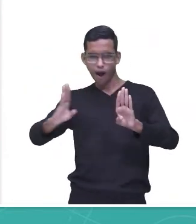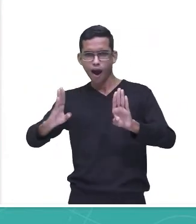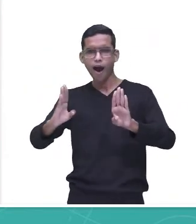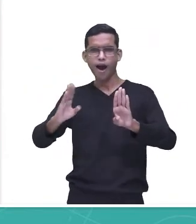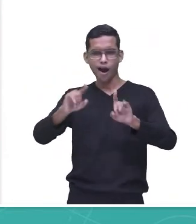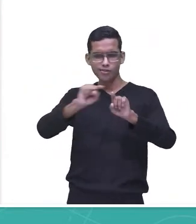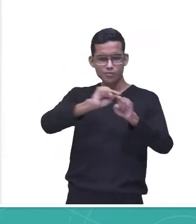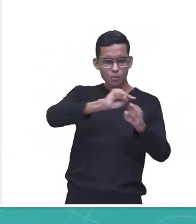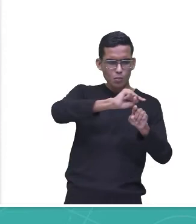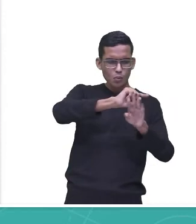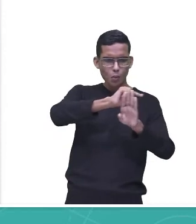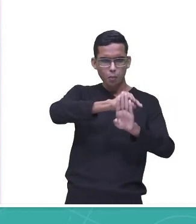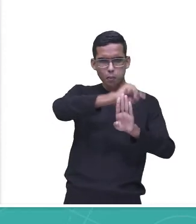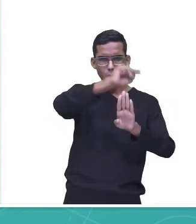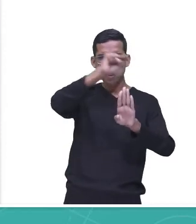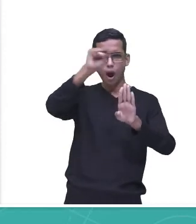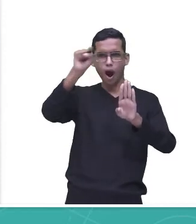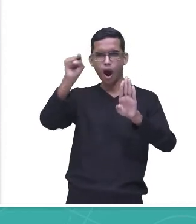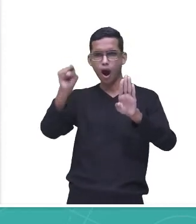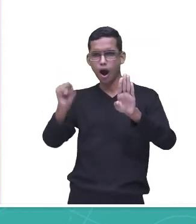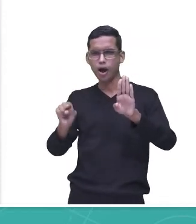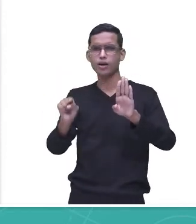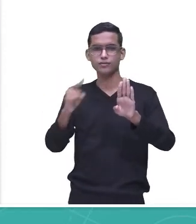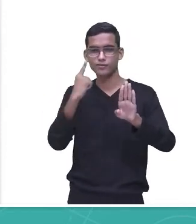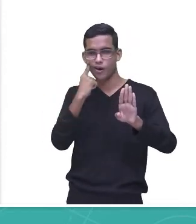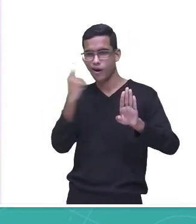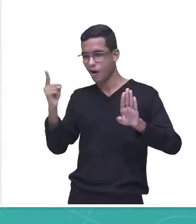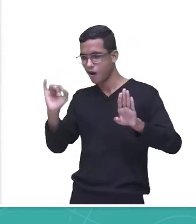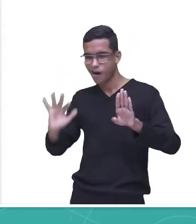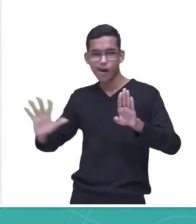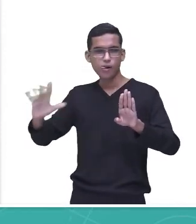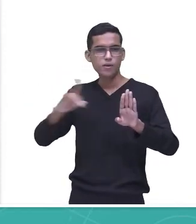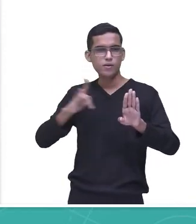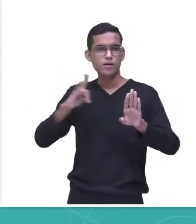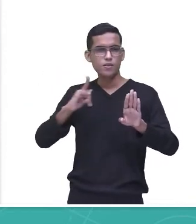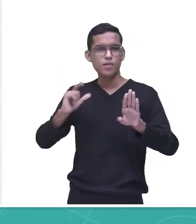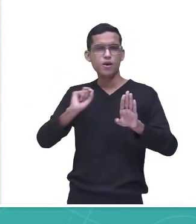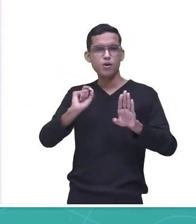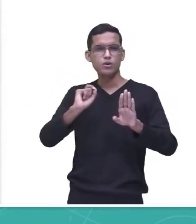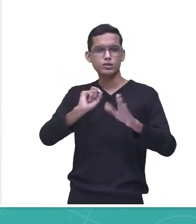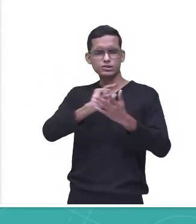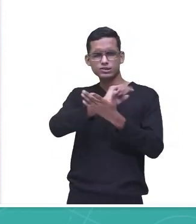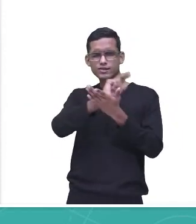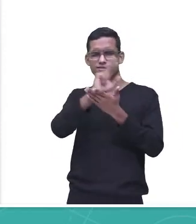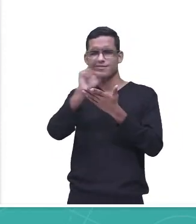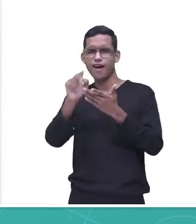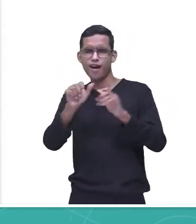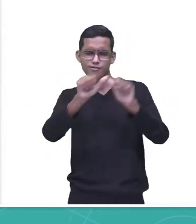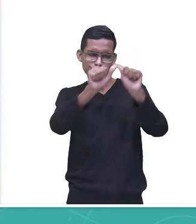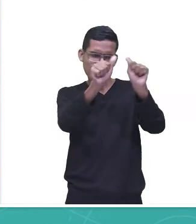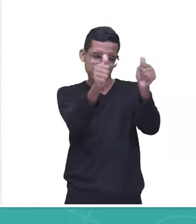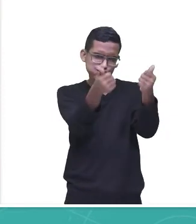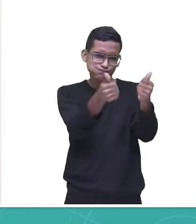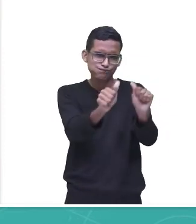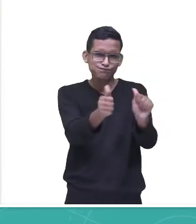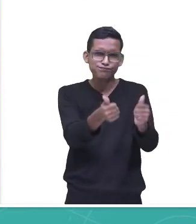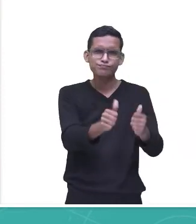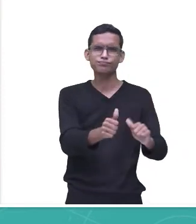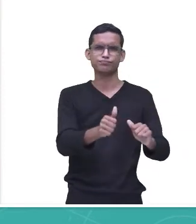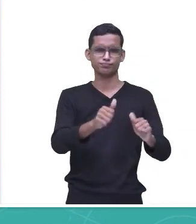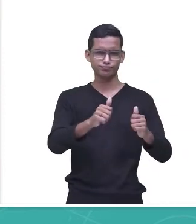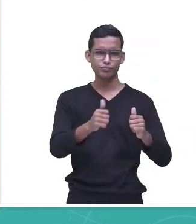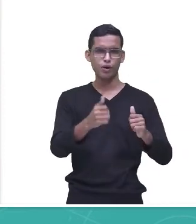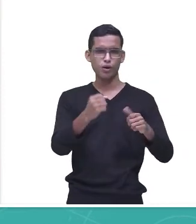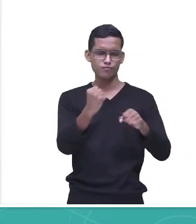aquelas esculturas que vocês viram, e aqui nós temos várias esculturas aqui esculpidas no